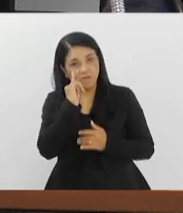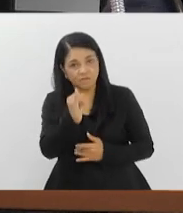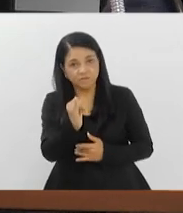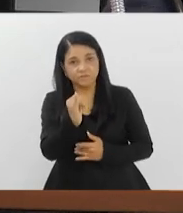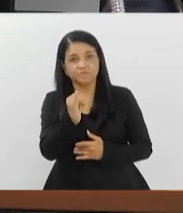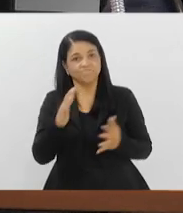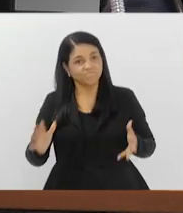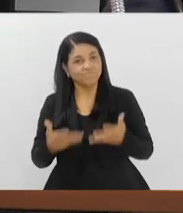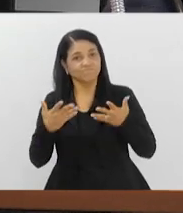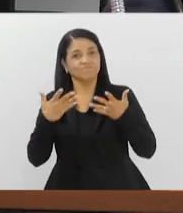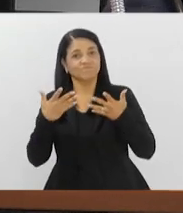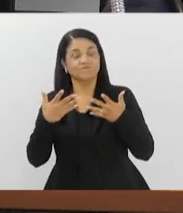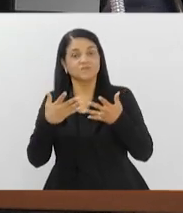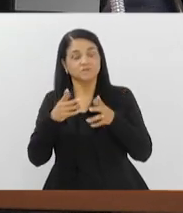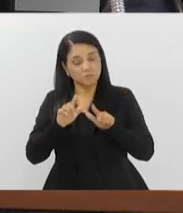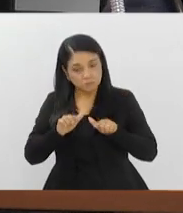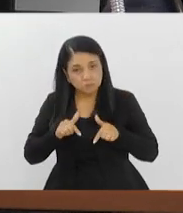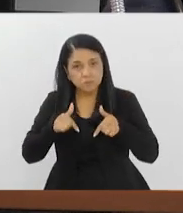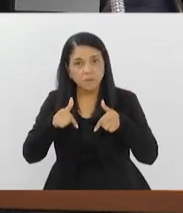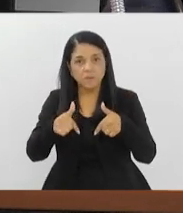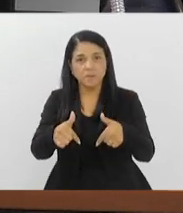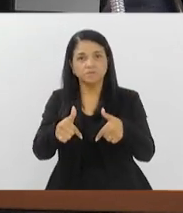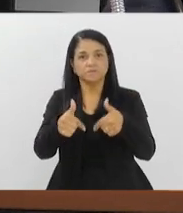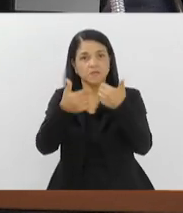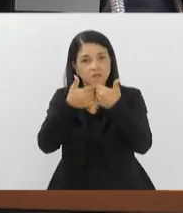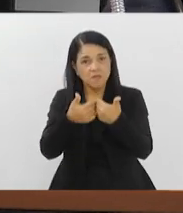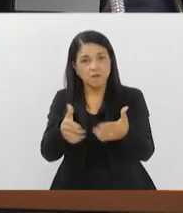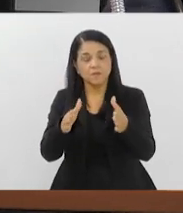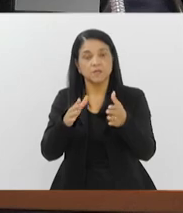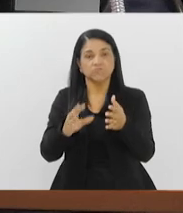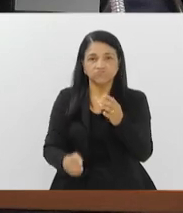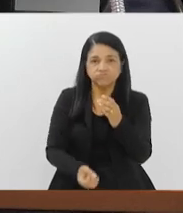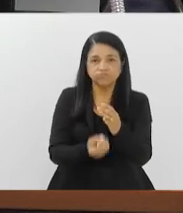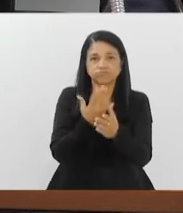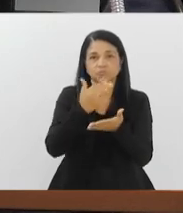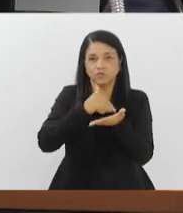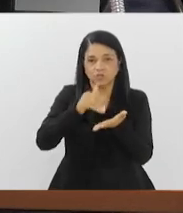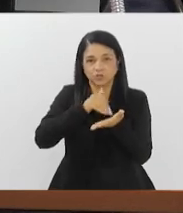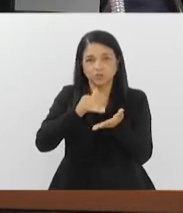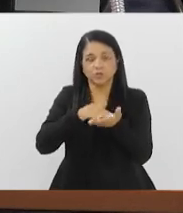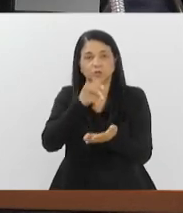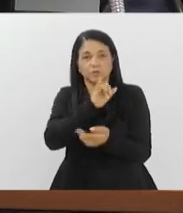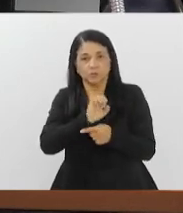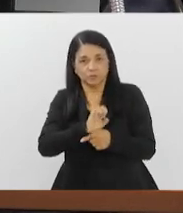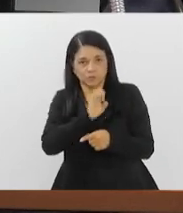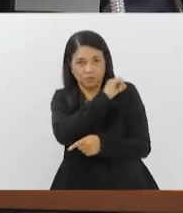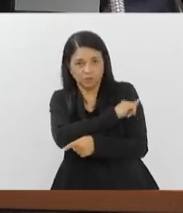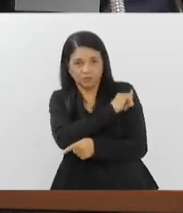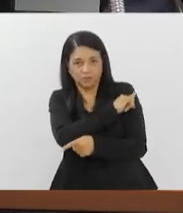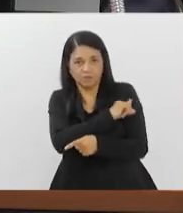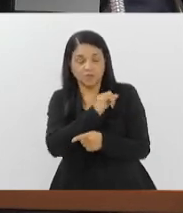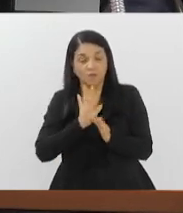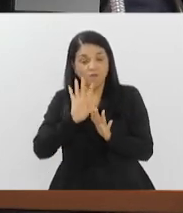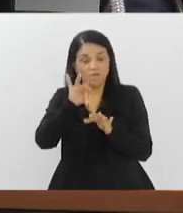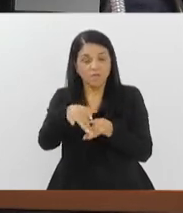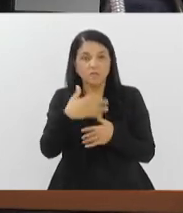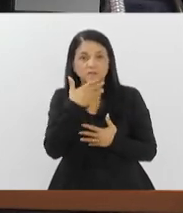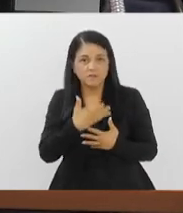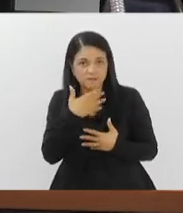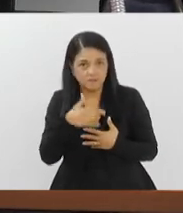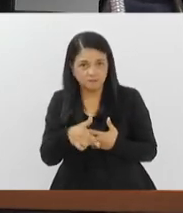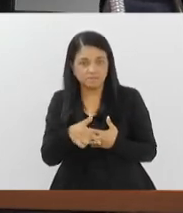que estamos empenhados em abrir o escritório no Rio de Janeiro até o final deste ano, reconhecendo a